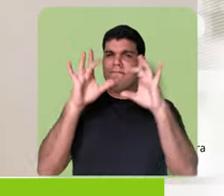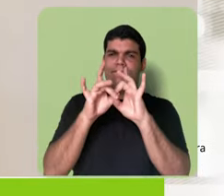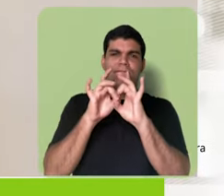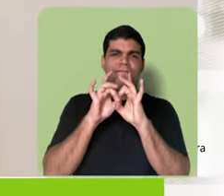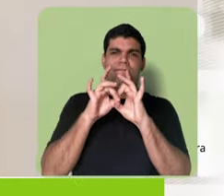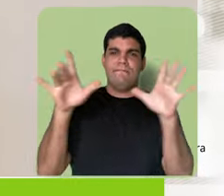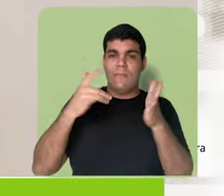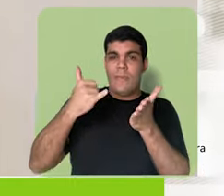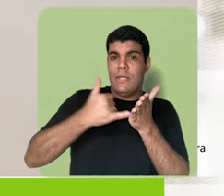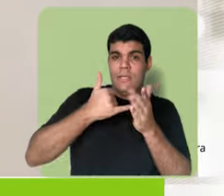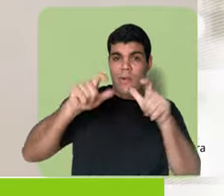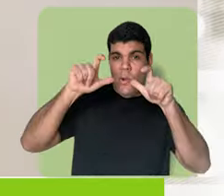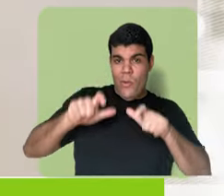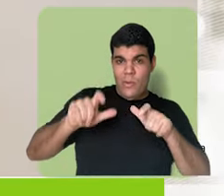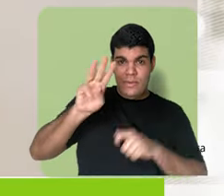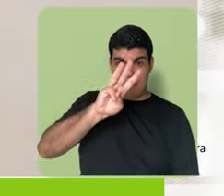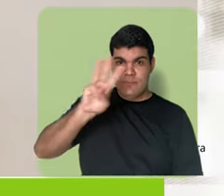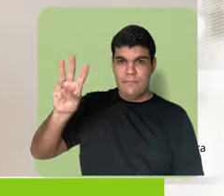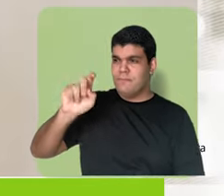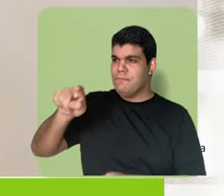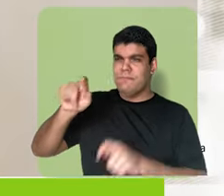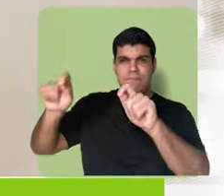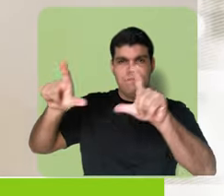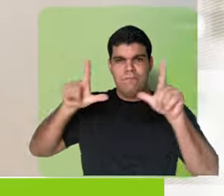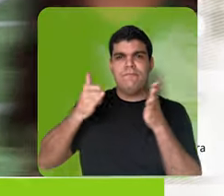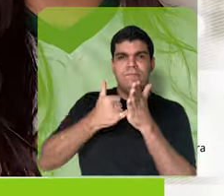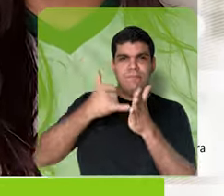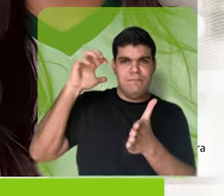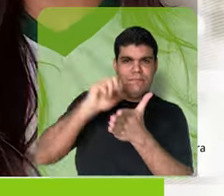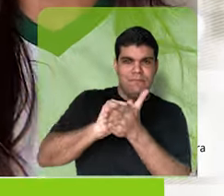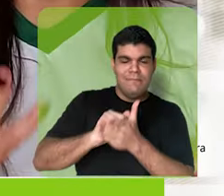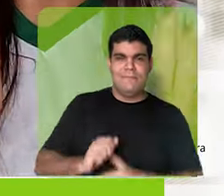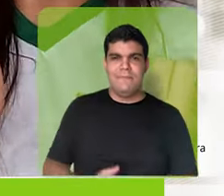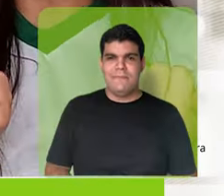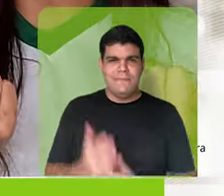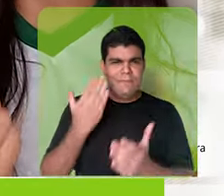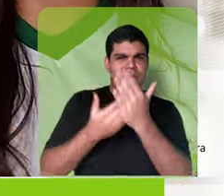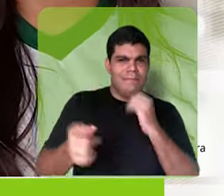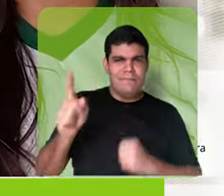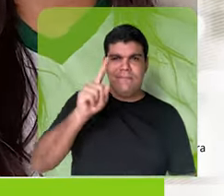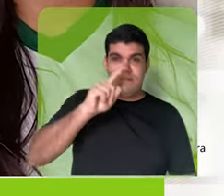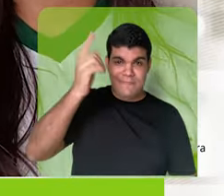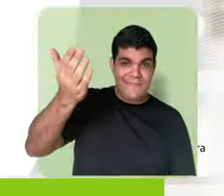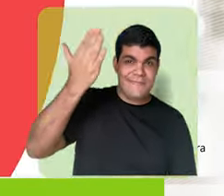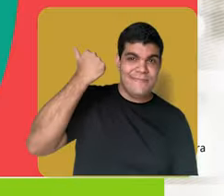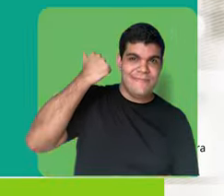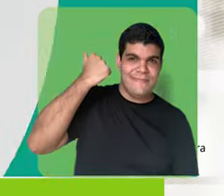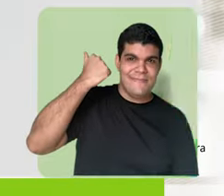event3.com.br/jornada2021. Não perca essa oportunidade. Vai com a gente.